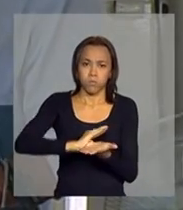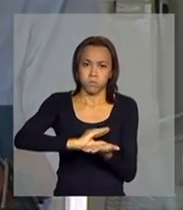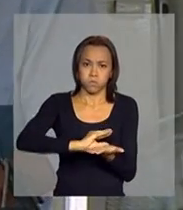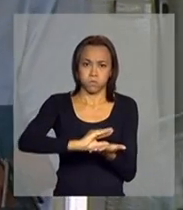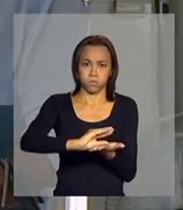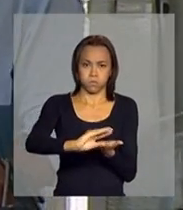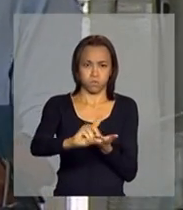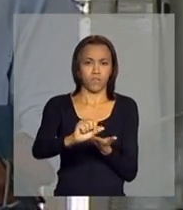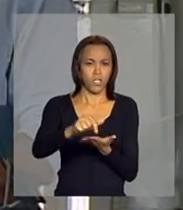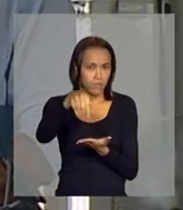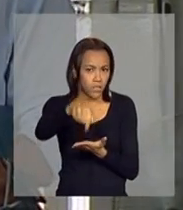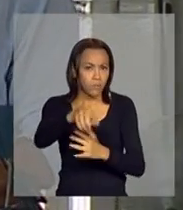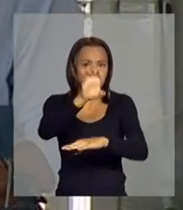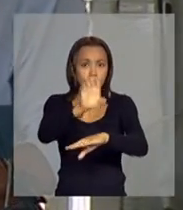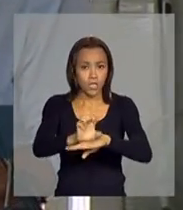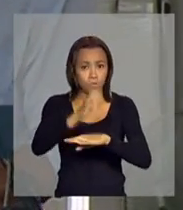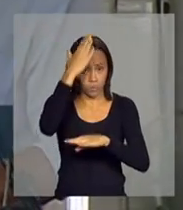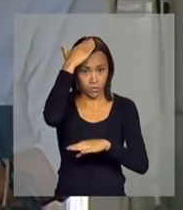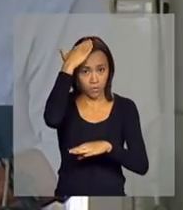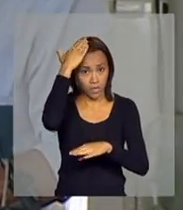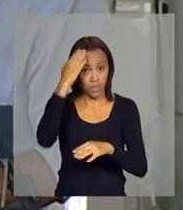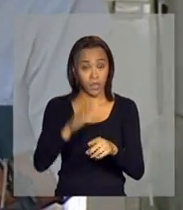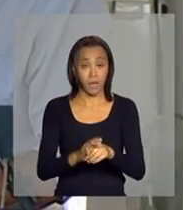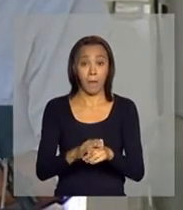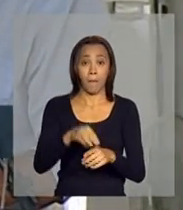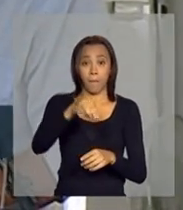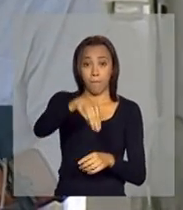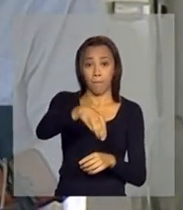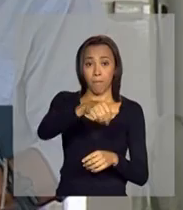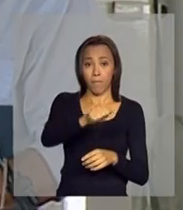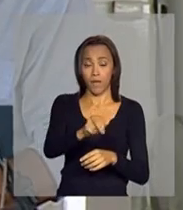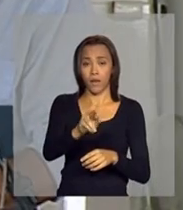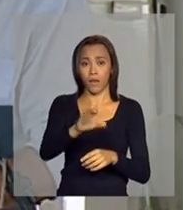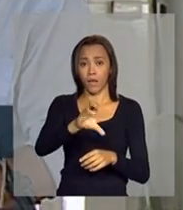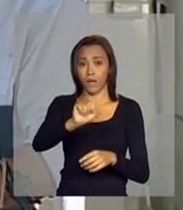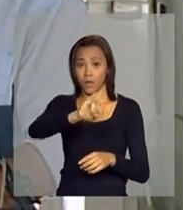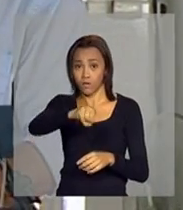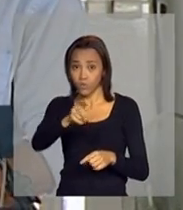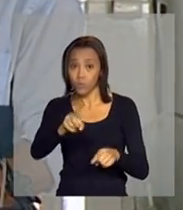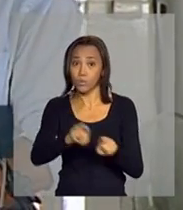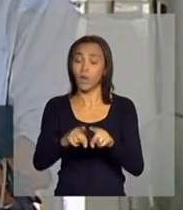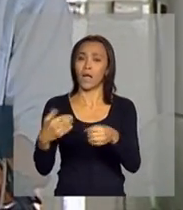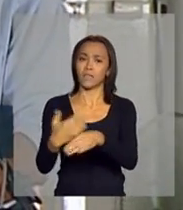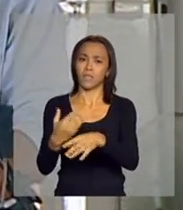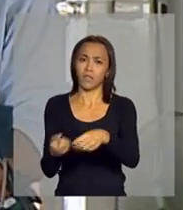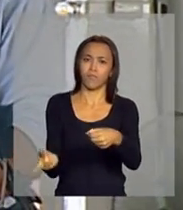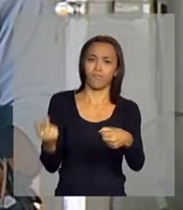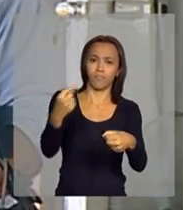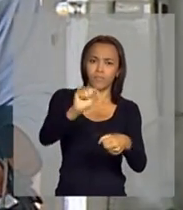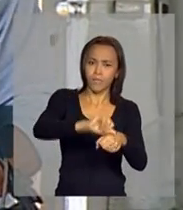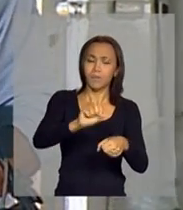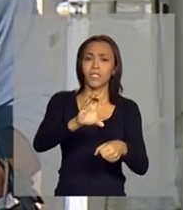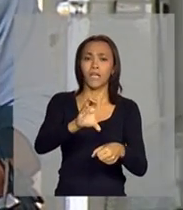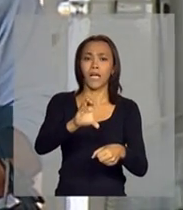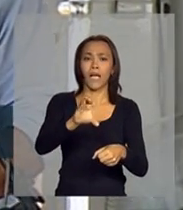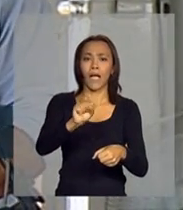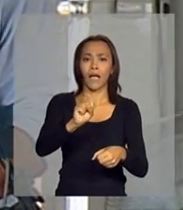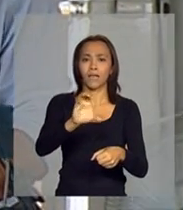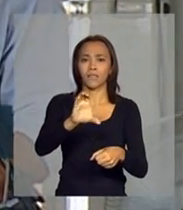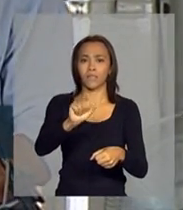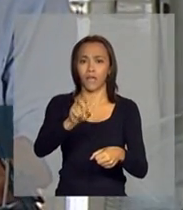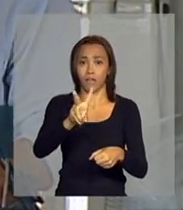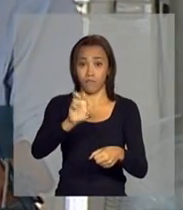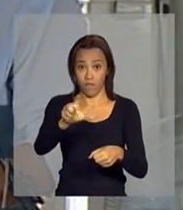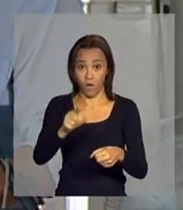investimentos no estado do Paraná, ligando Maracaju, no Mato Grosso do Sul, à cidade de Cascavel, com ramal ferroviário.